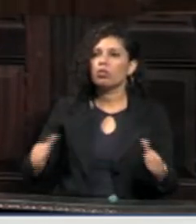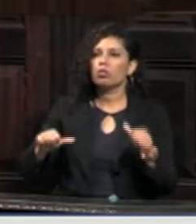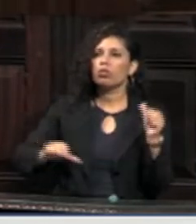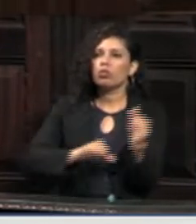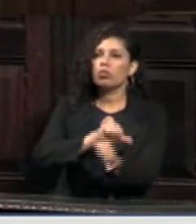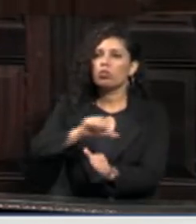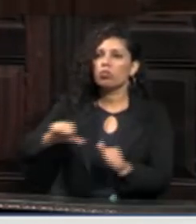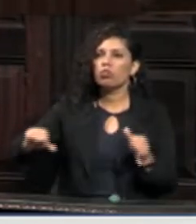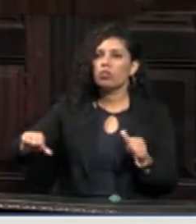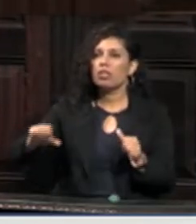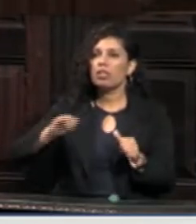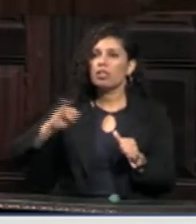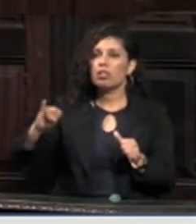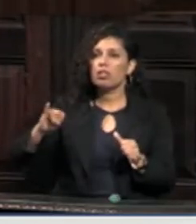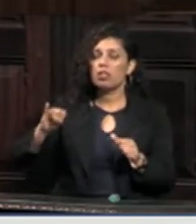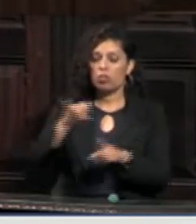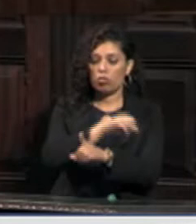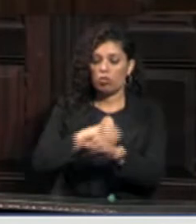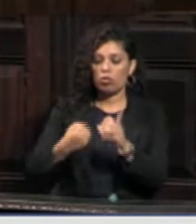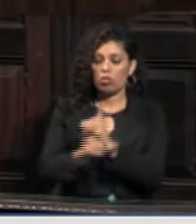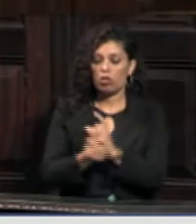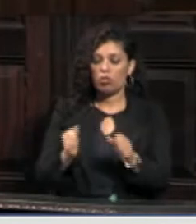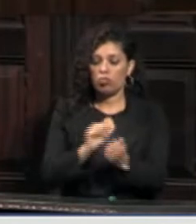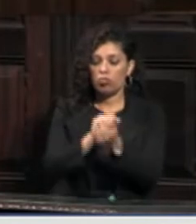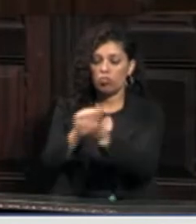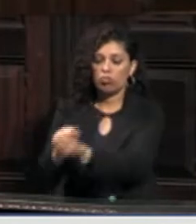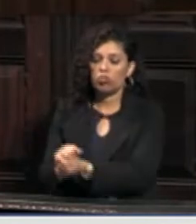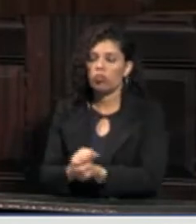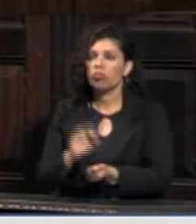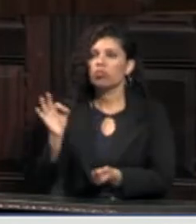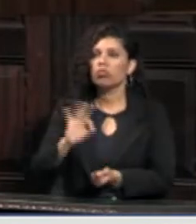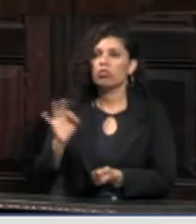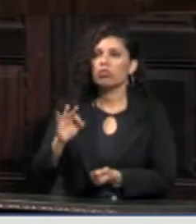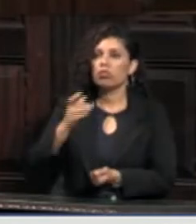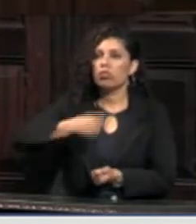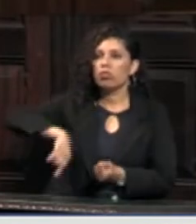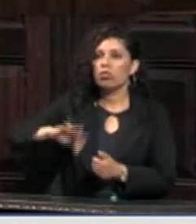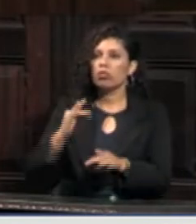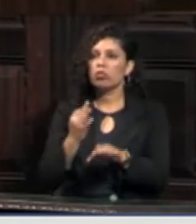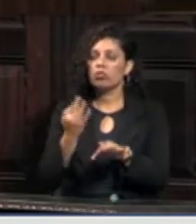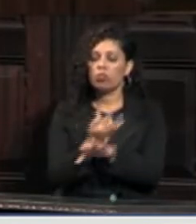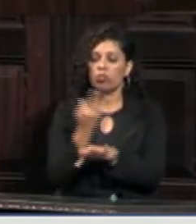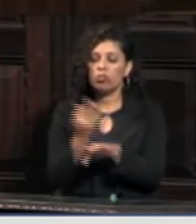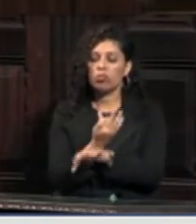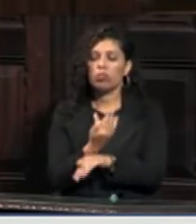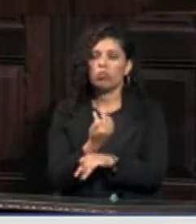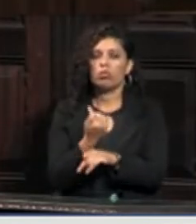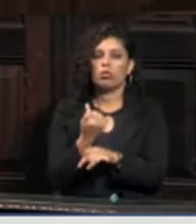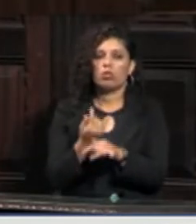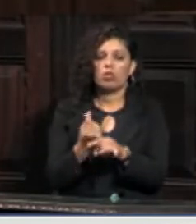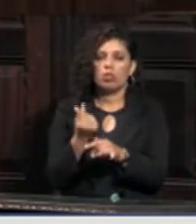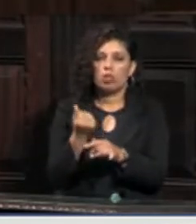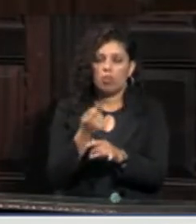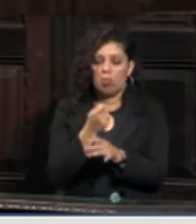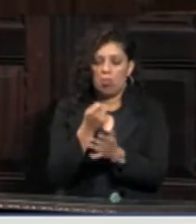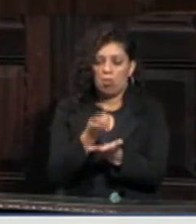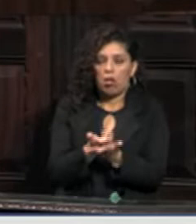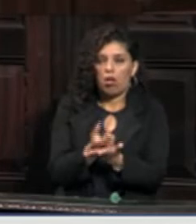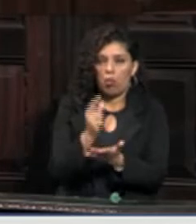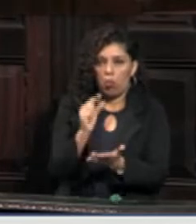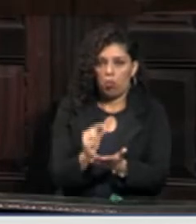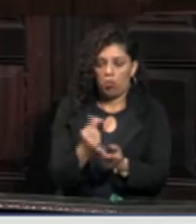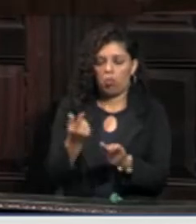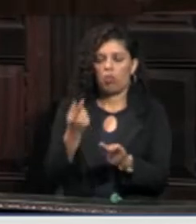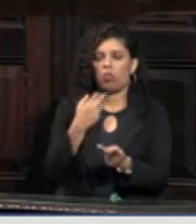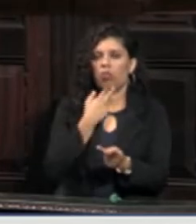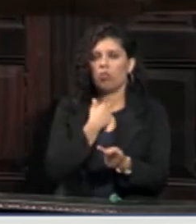a mobilização social. Nós não podemos aceitar o teto limitando os gastos de saúde determinado pelo governo Temer. Nós